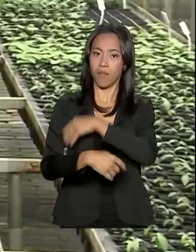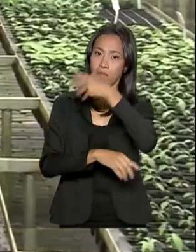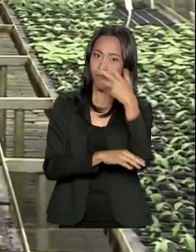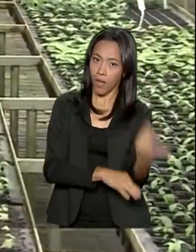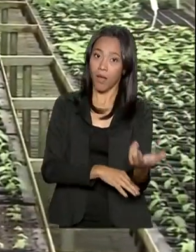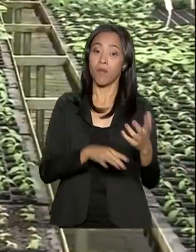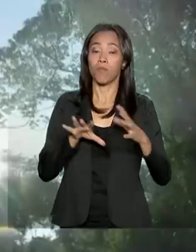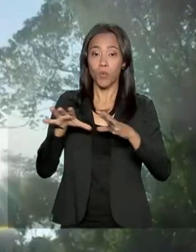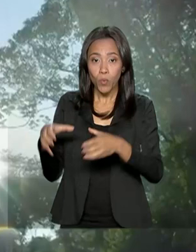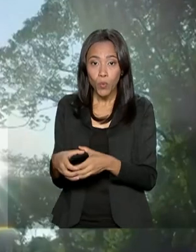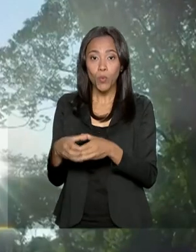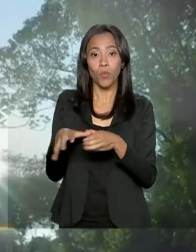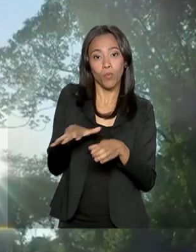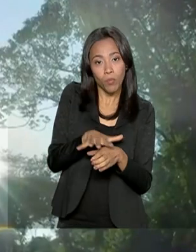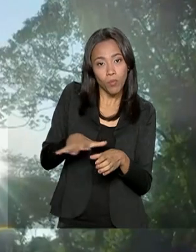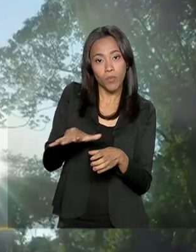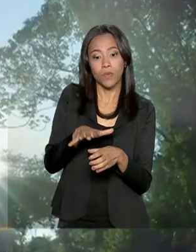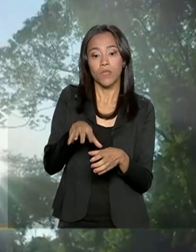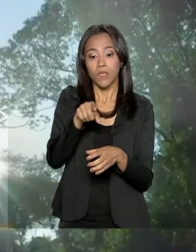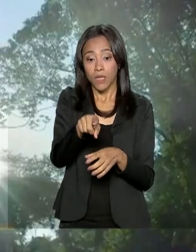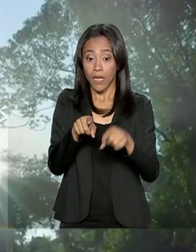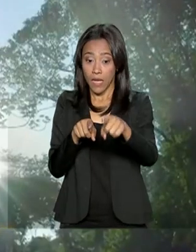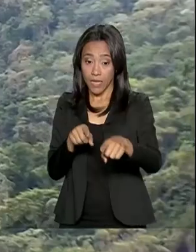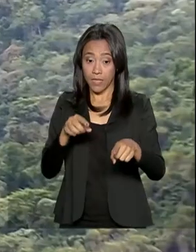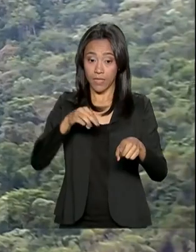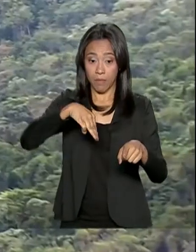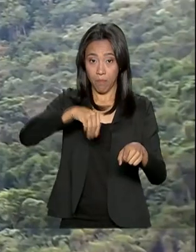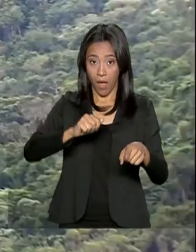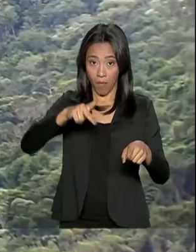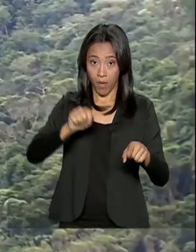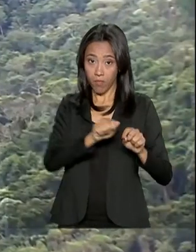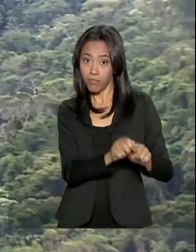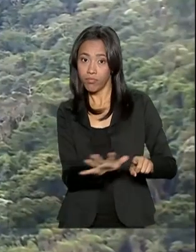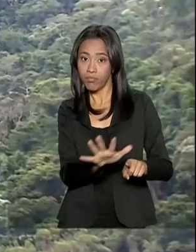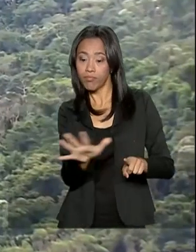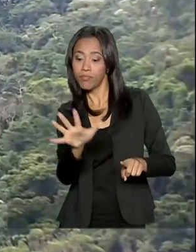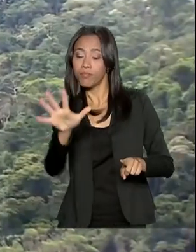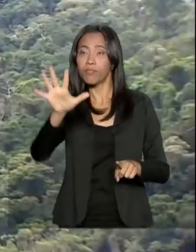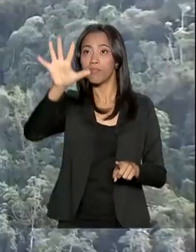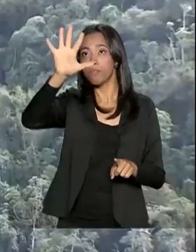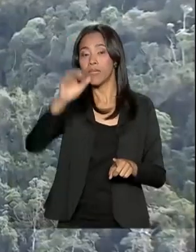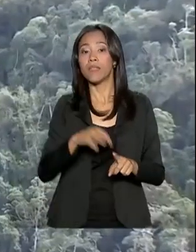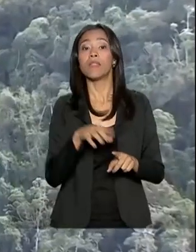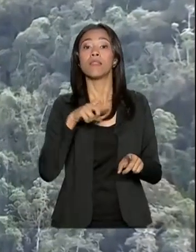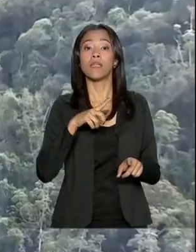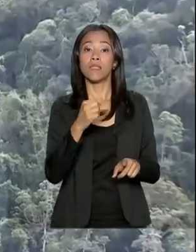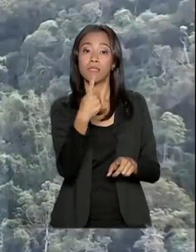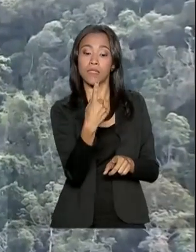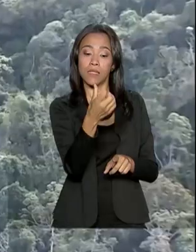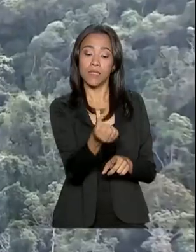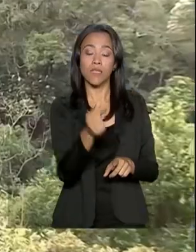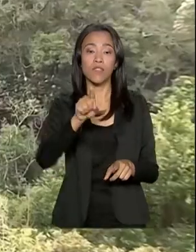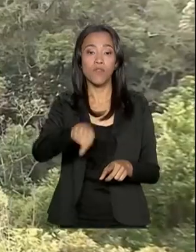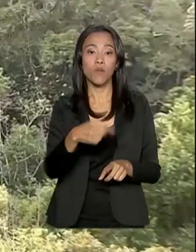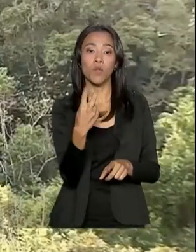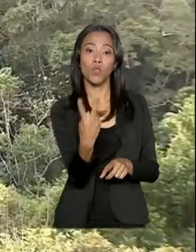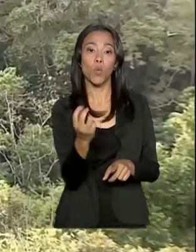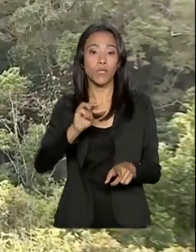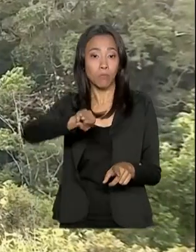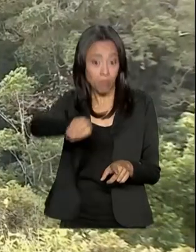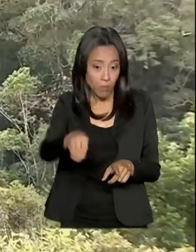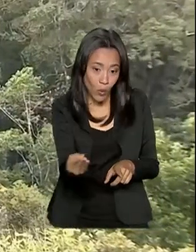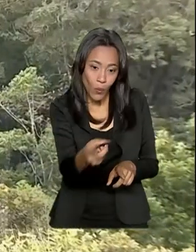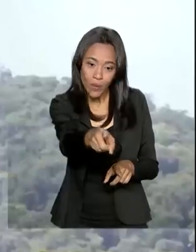órgãos ambientais. O Atlas da Mata Atlântica indica que restam 16,2 milhões de hectares de